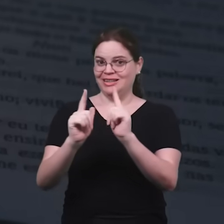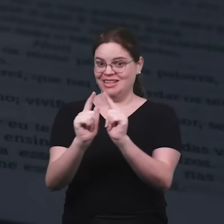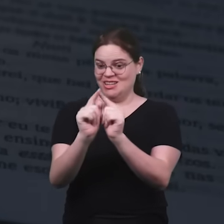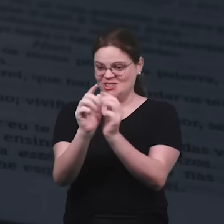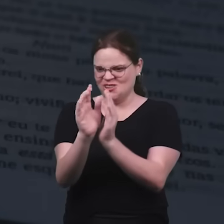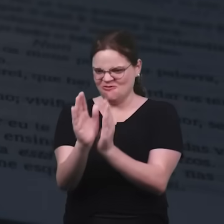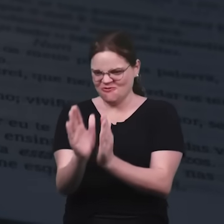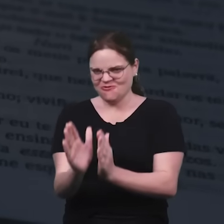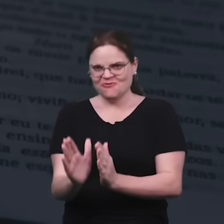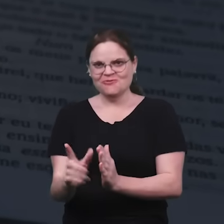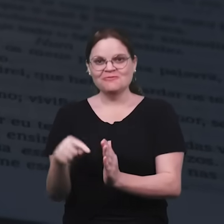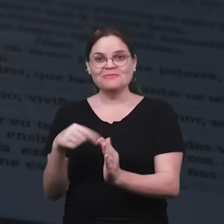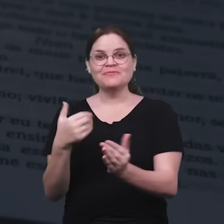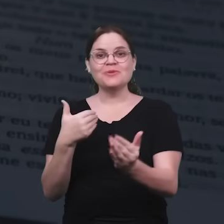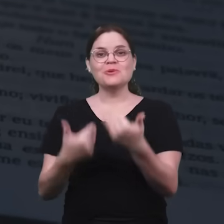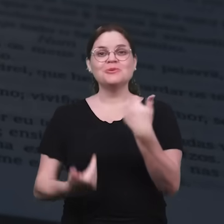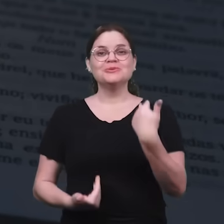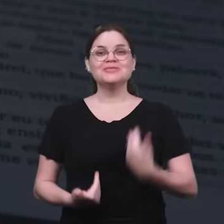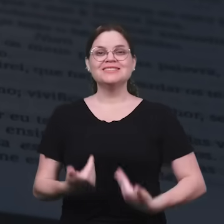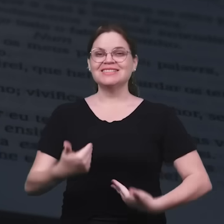A igreja